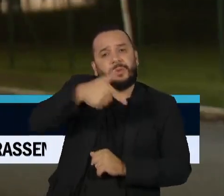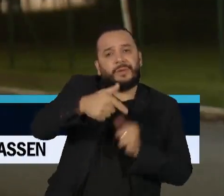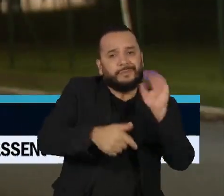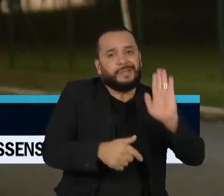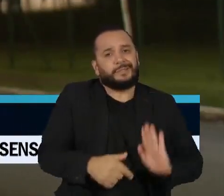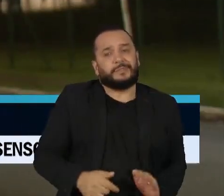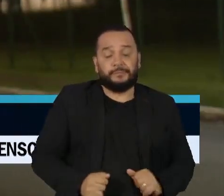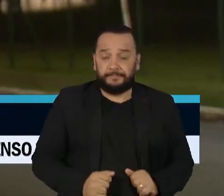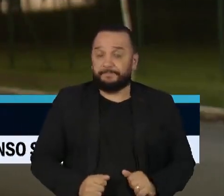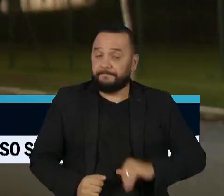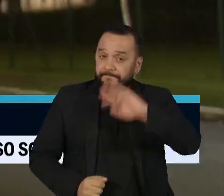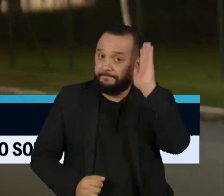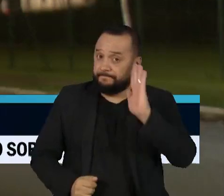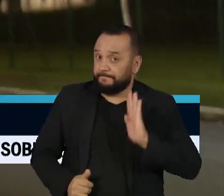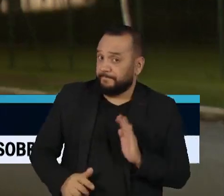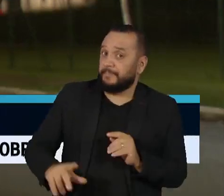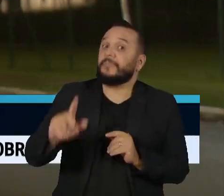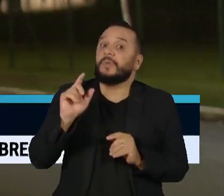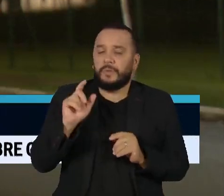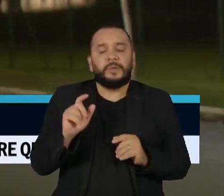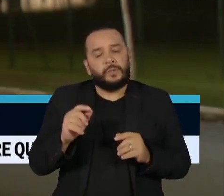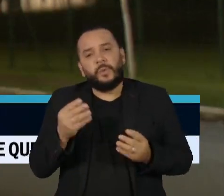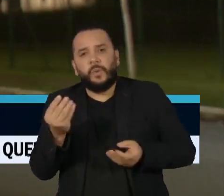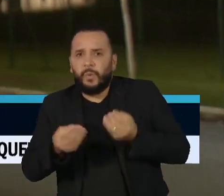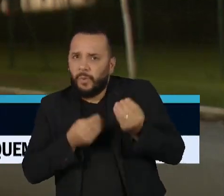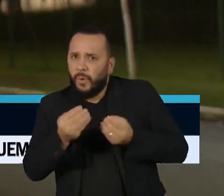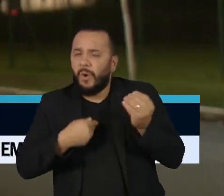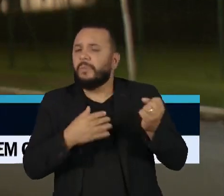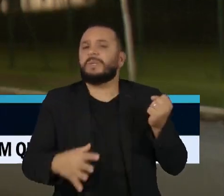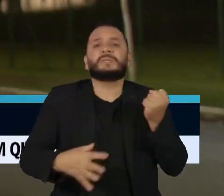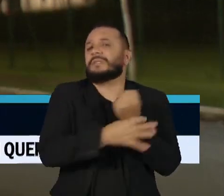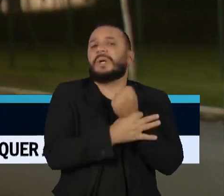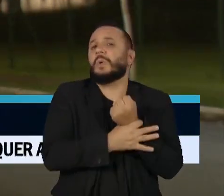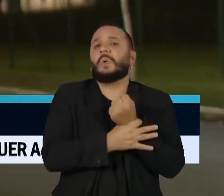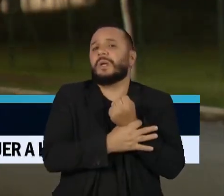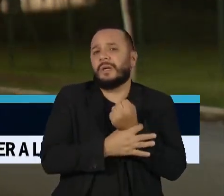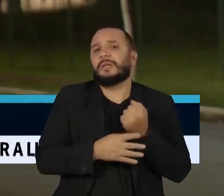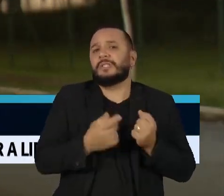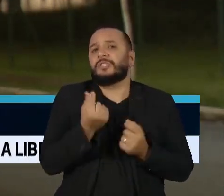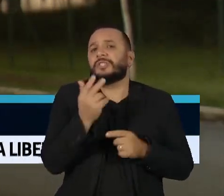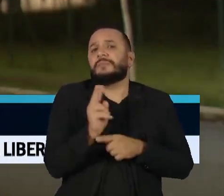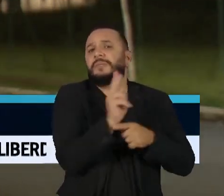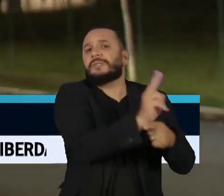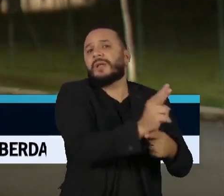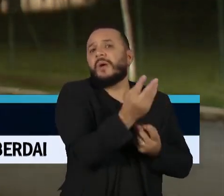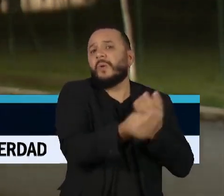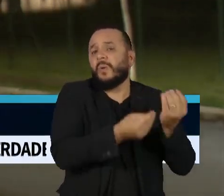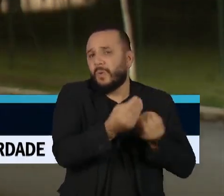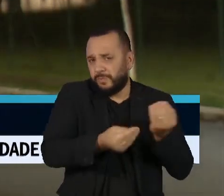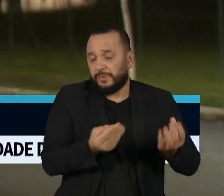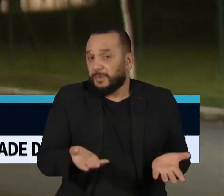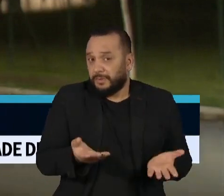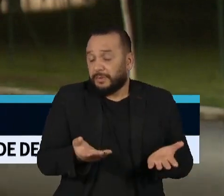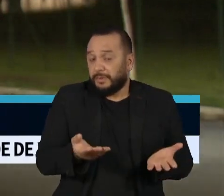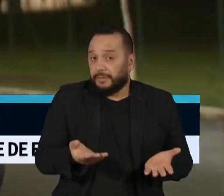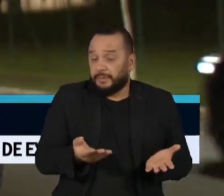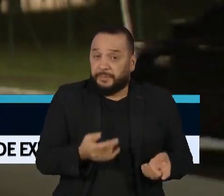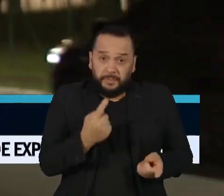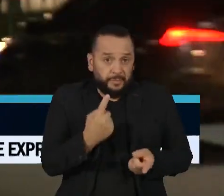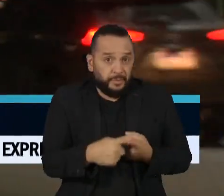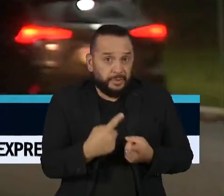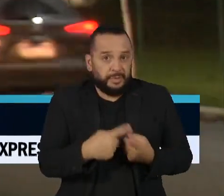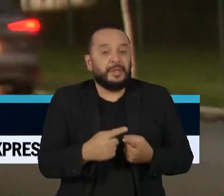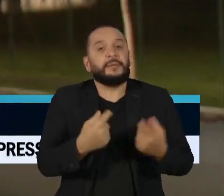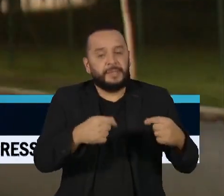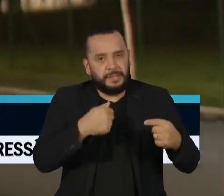do governo brasileiro é dar garantia para as linhas de crédito no caso de um eventual calote A ideia é que as operações tenham aval do